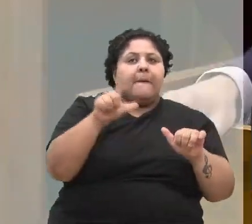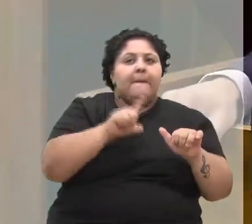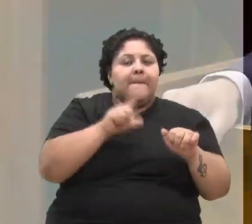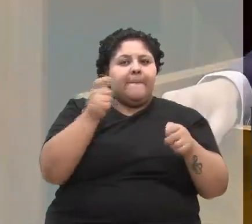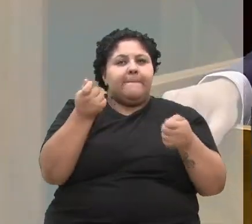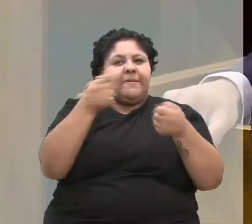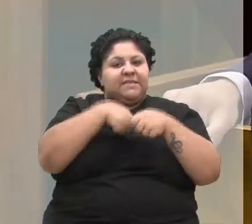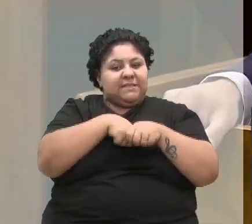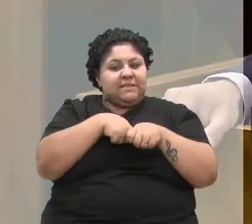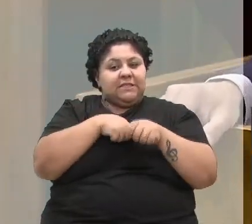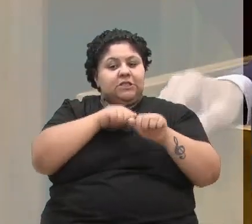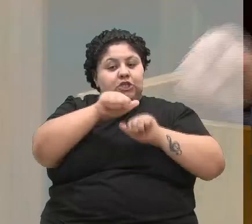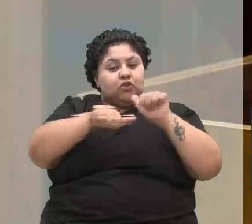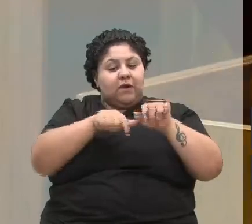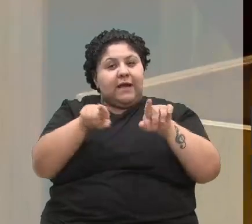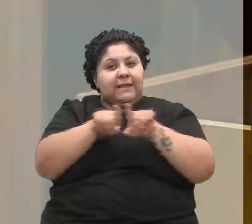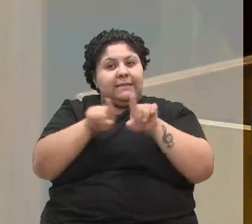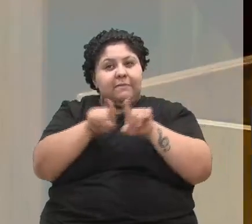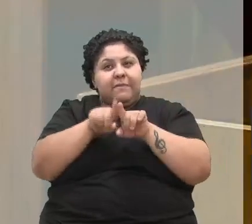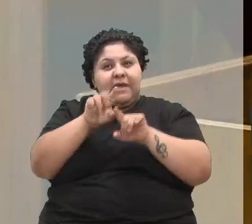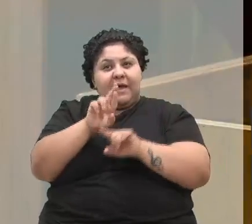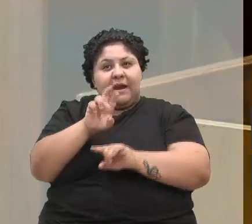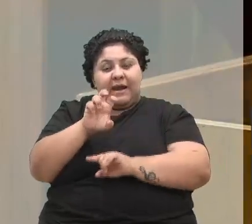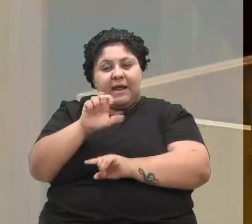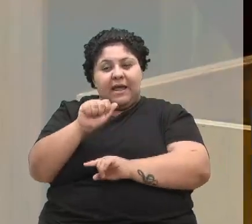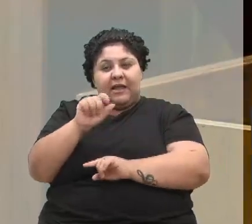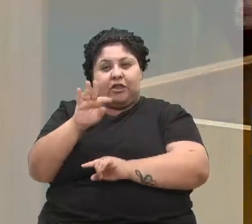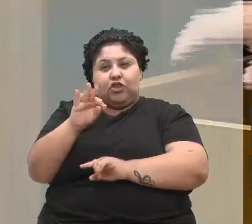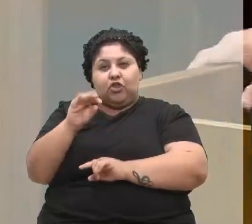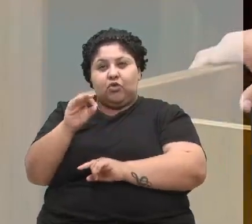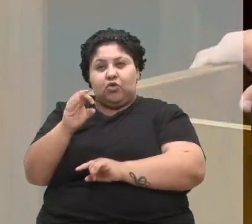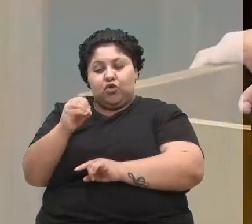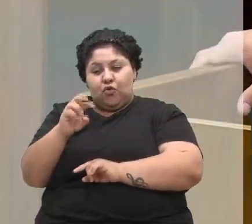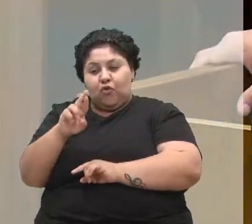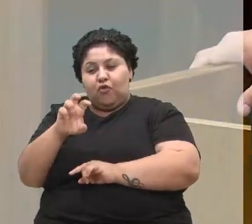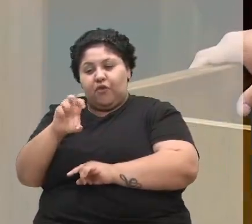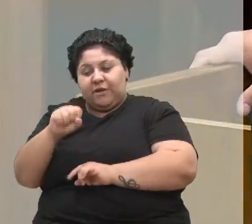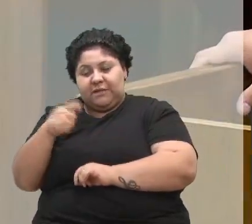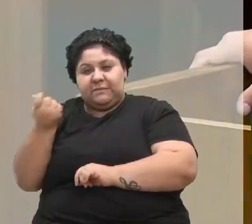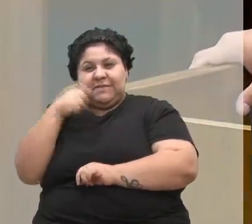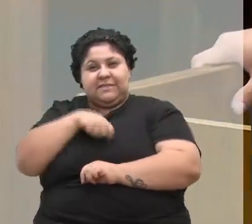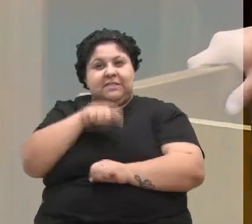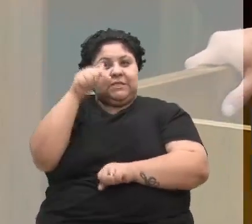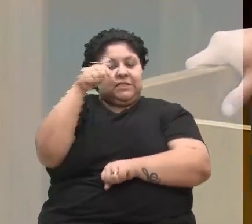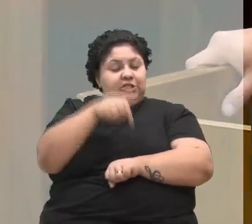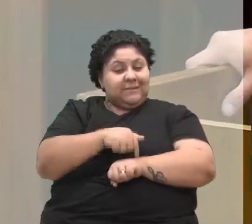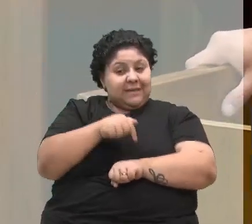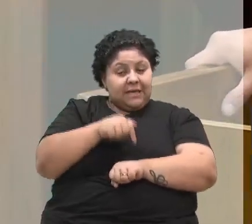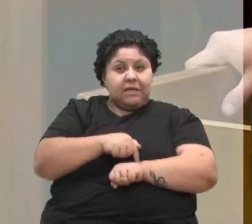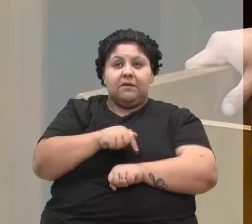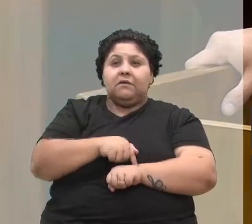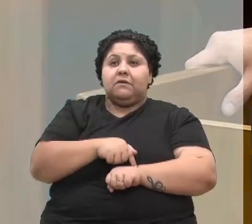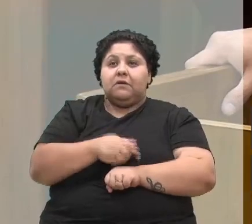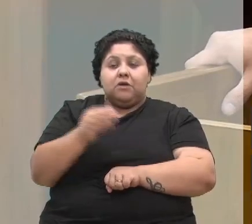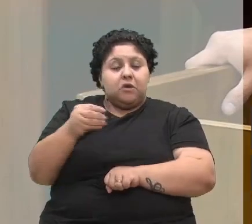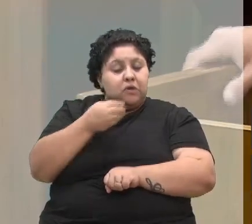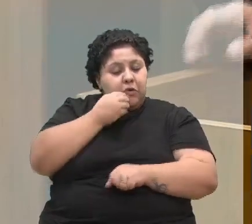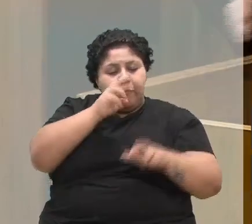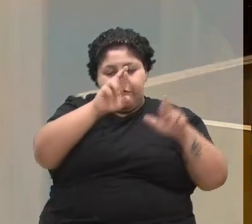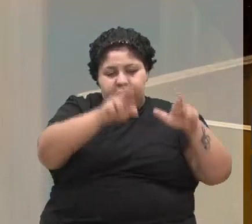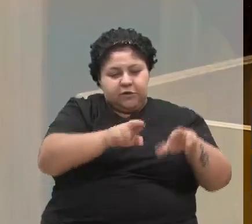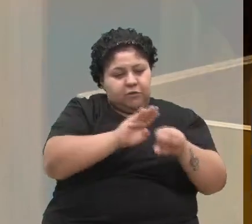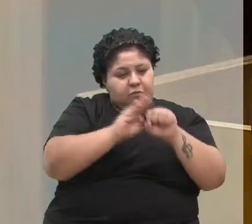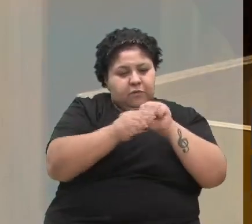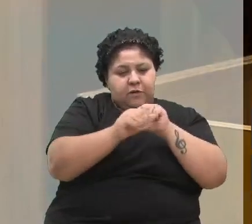também têm que ser substituídos. Então, demanda tempo e, de fato, a região lá do bairro